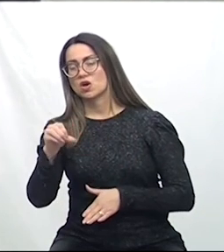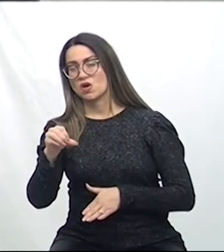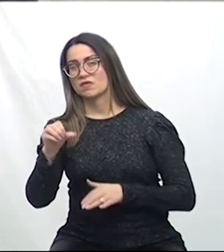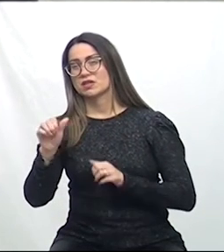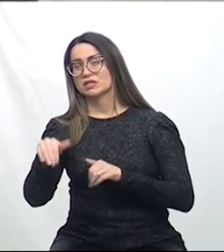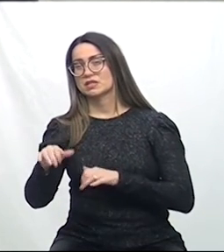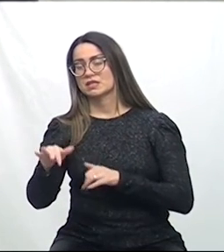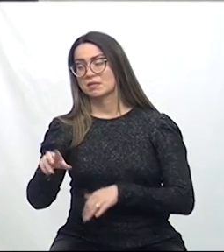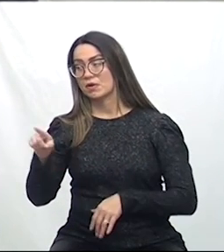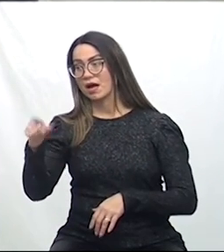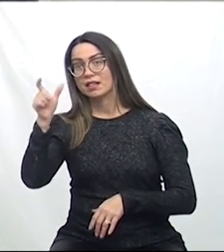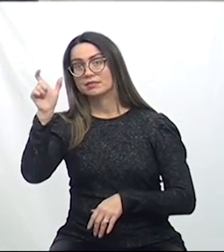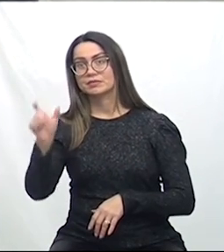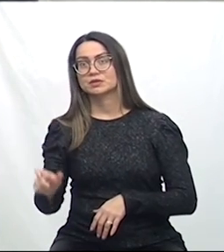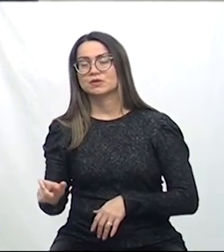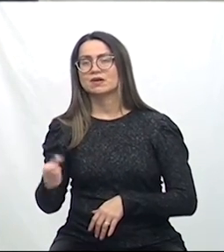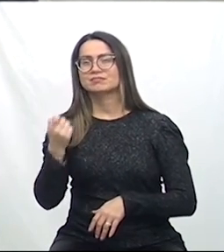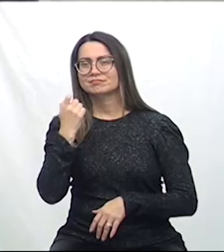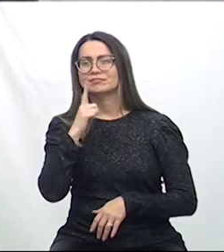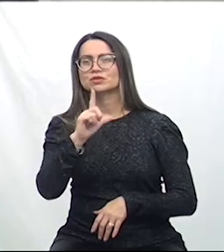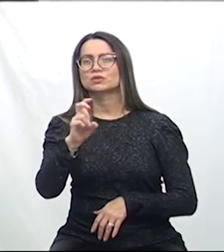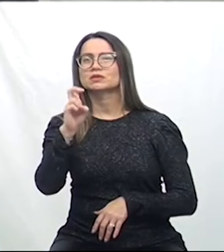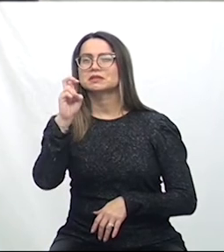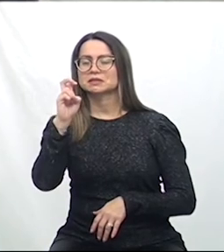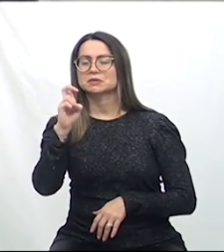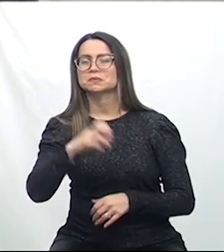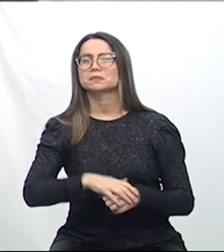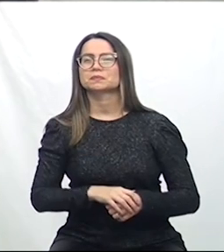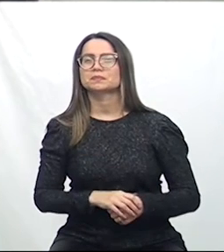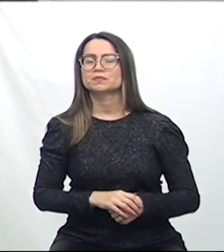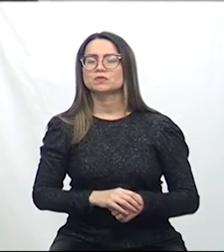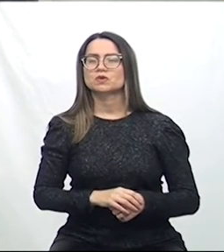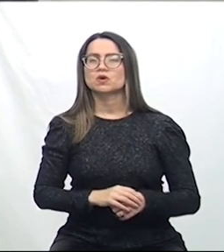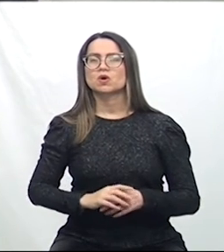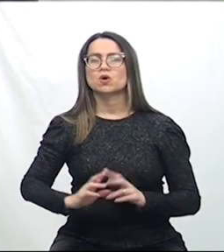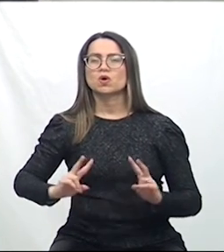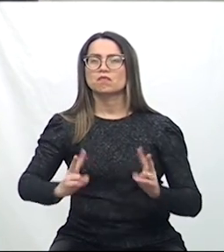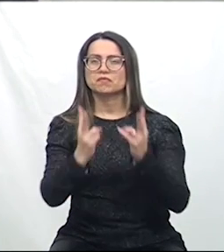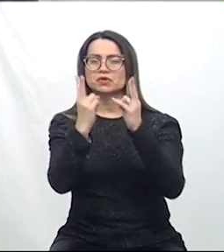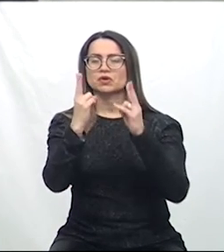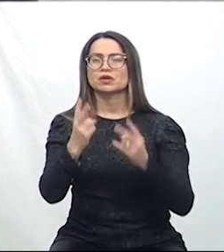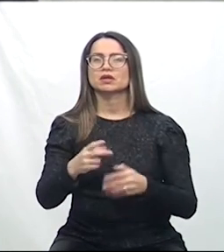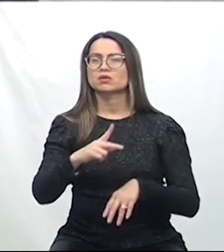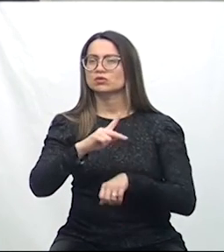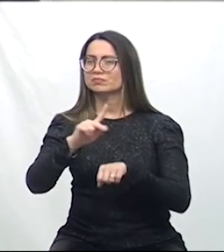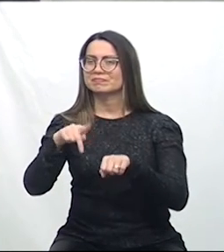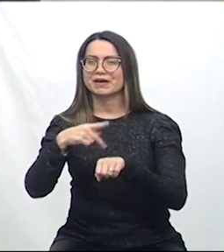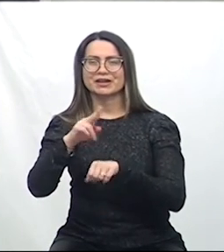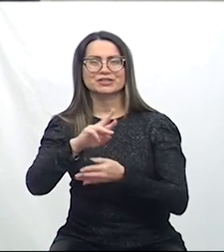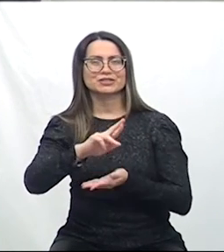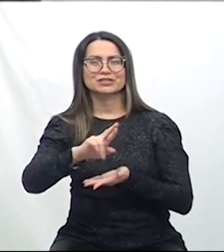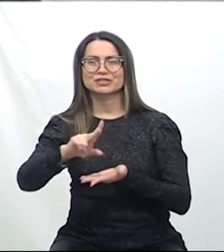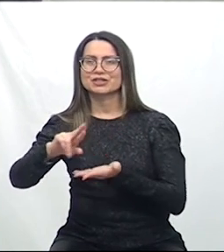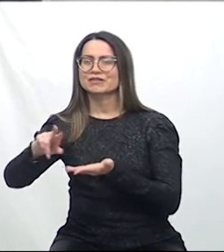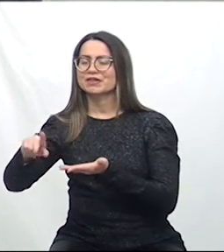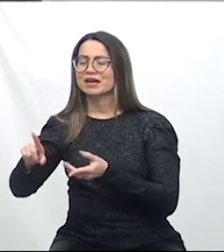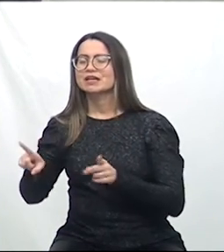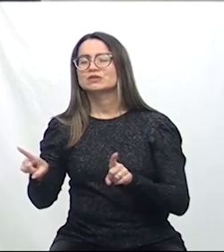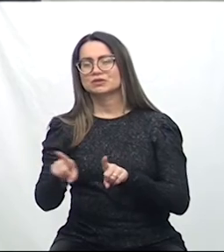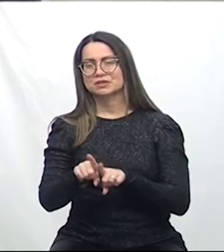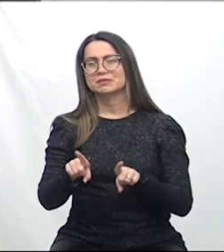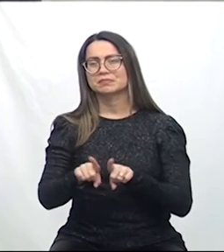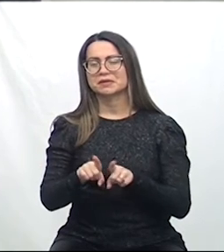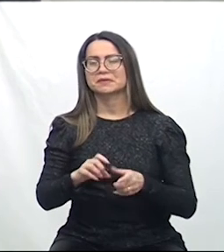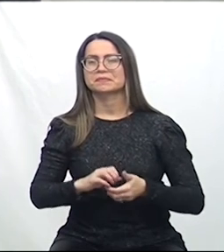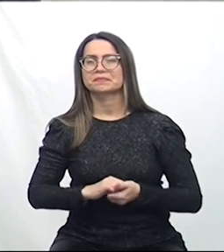6,5 pontos em 11 rodadas, com vitórias contra Equador, Islândia, Moldávia, Montenegro, República Dominicana e